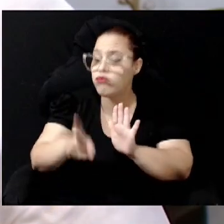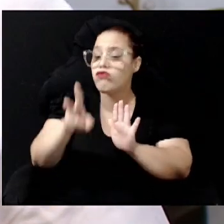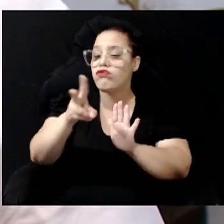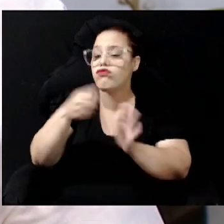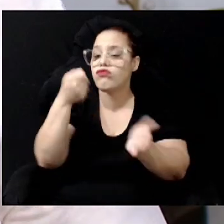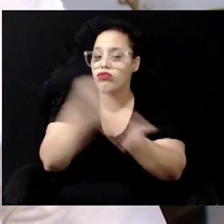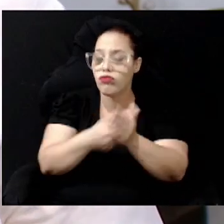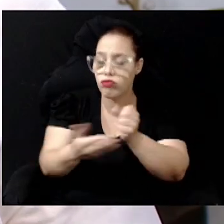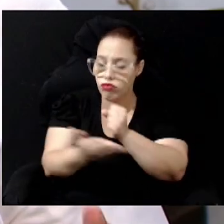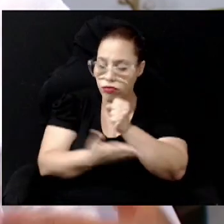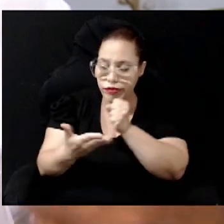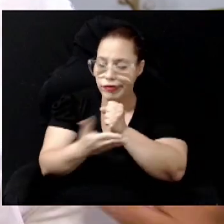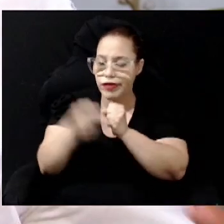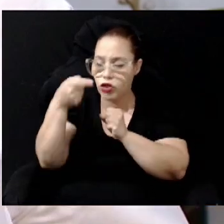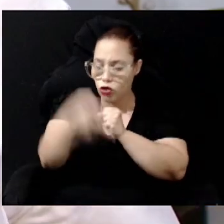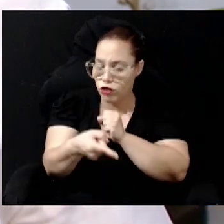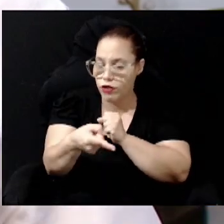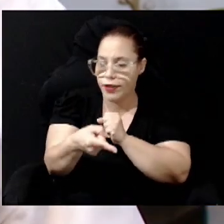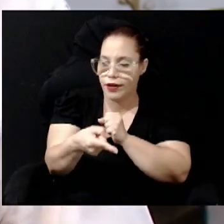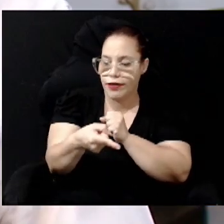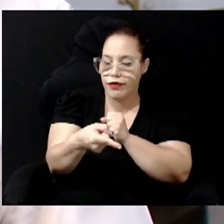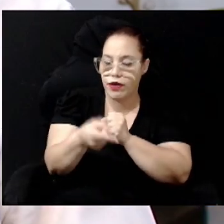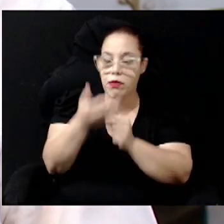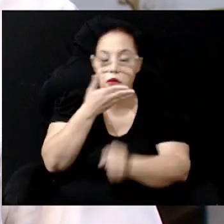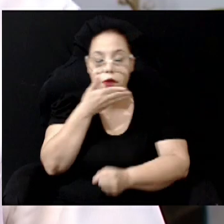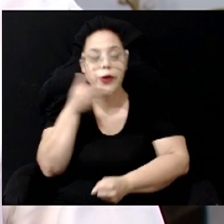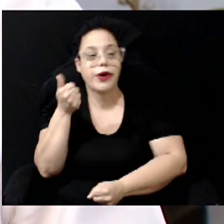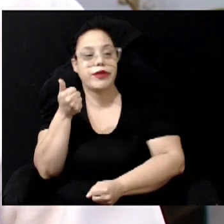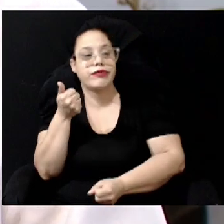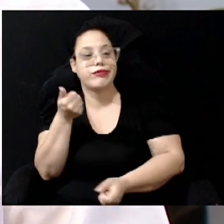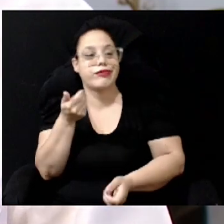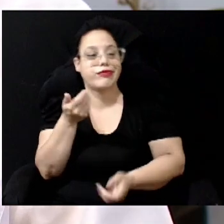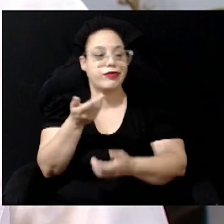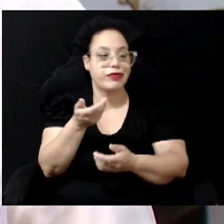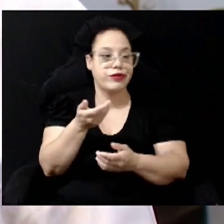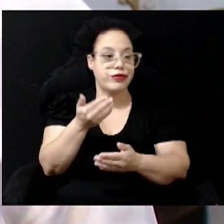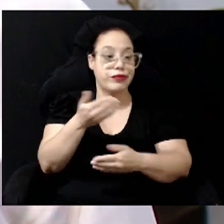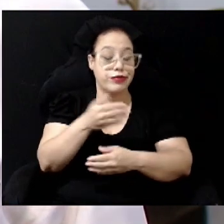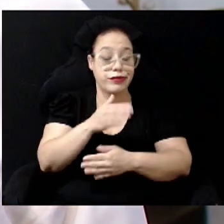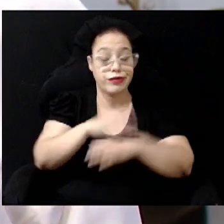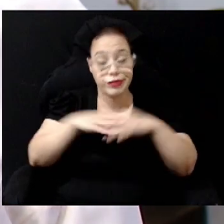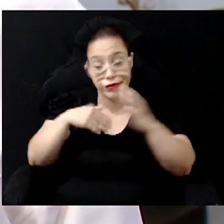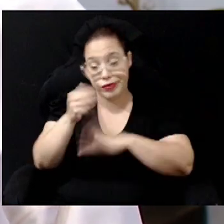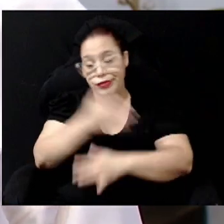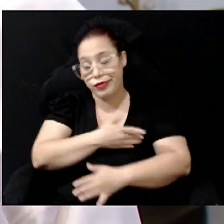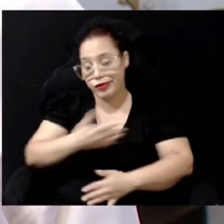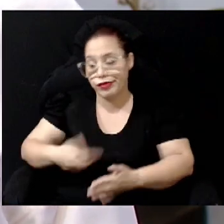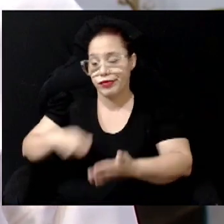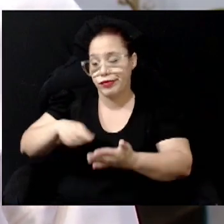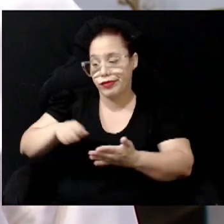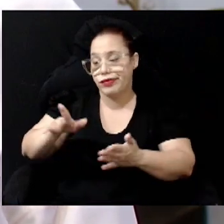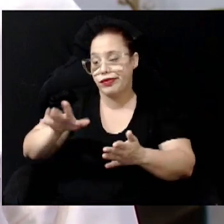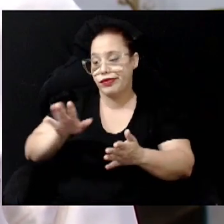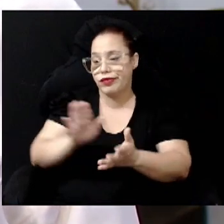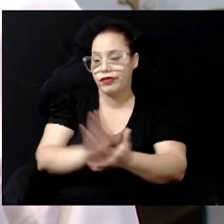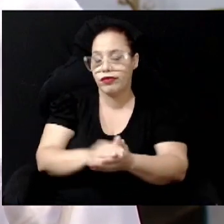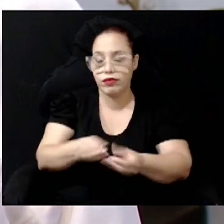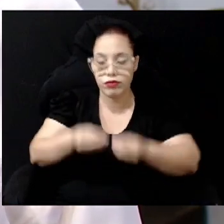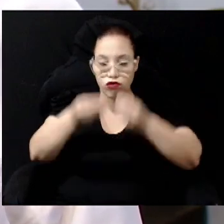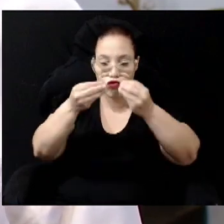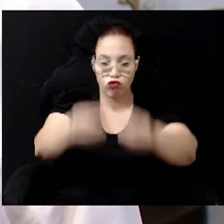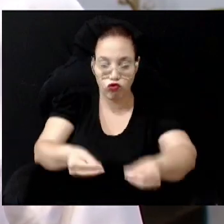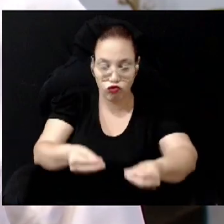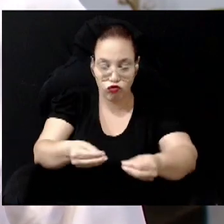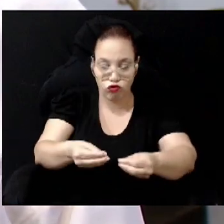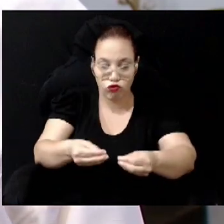que é feito aqui é para melhorar a qualidade do serviço da Câmara, que na ponta vai oferecer um serviço